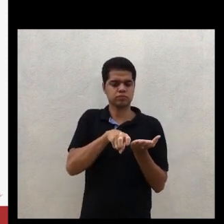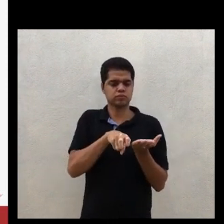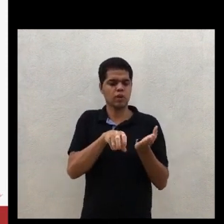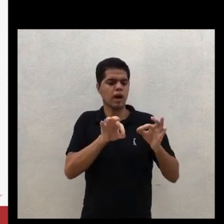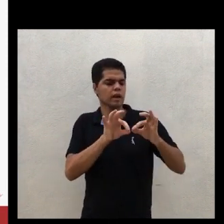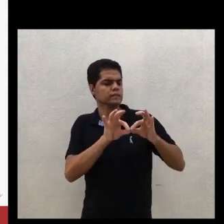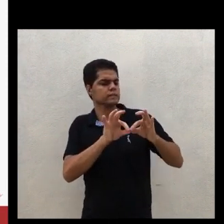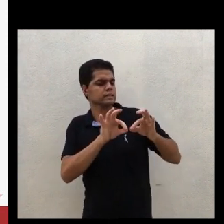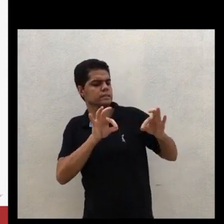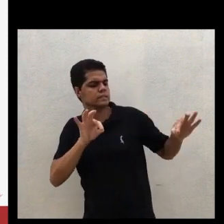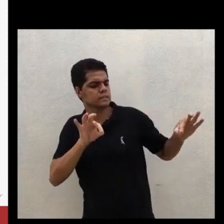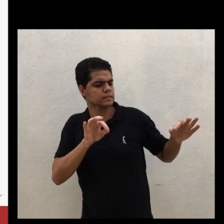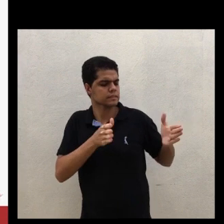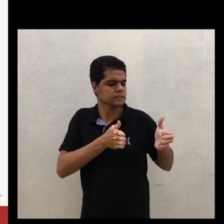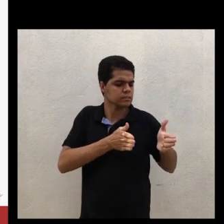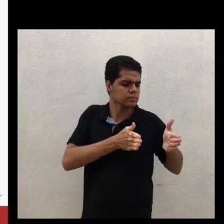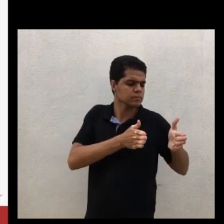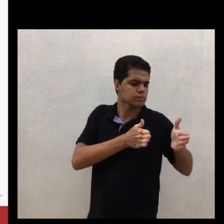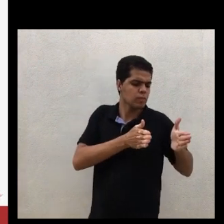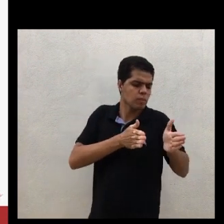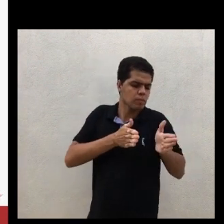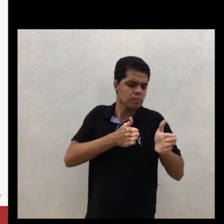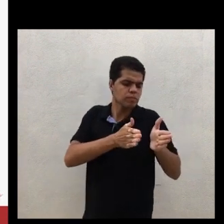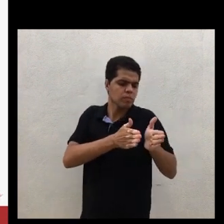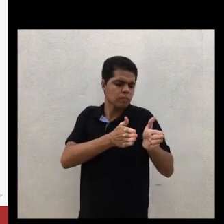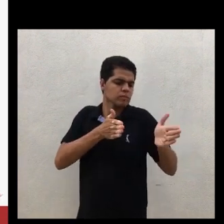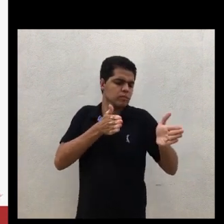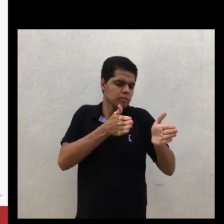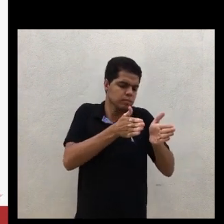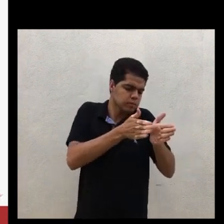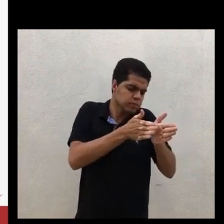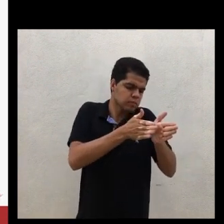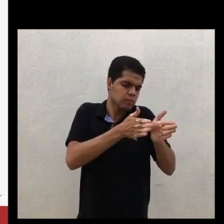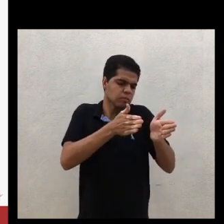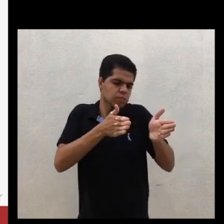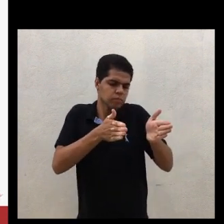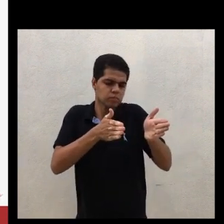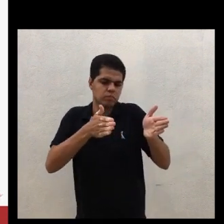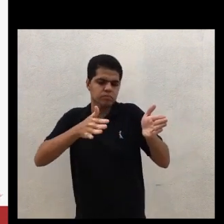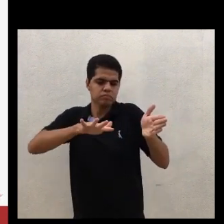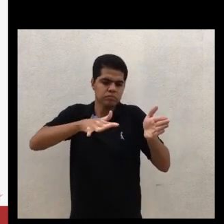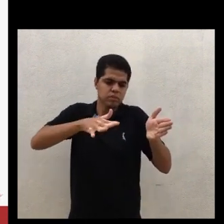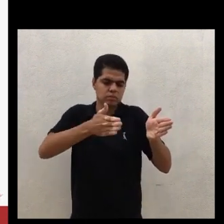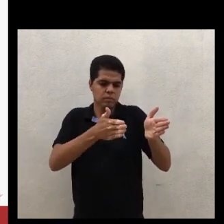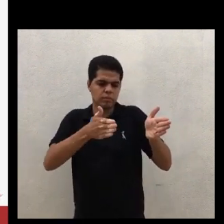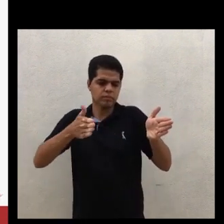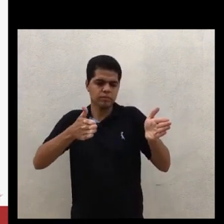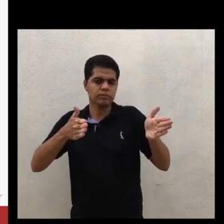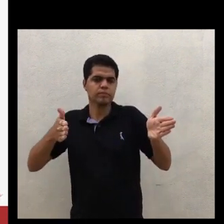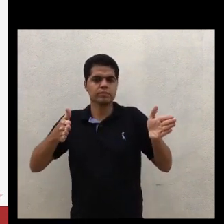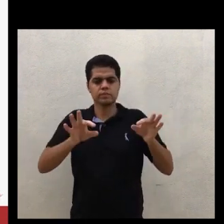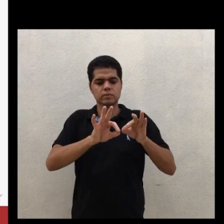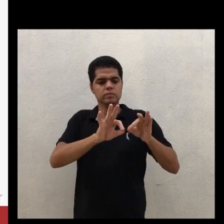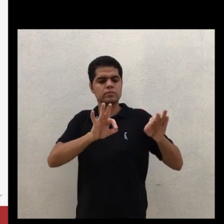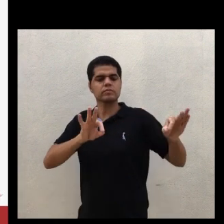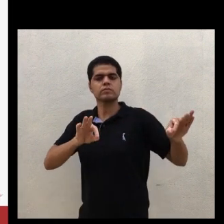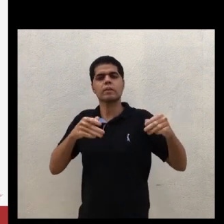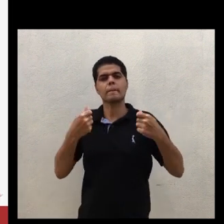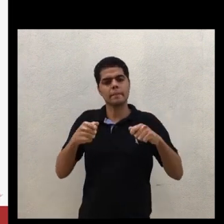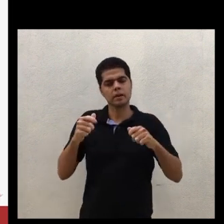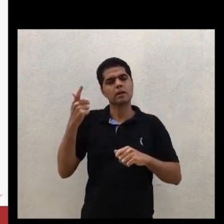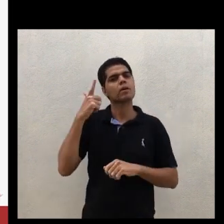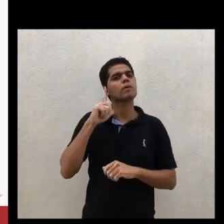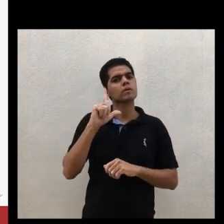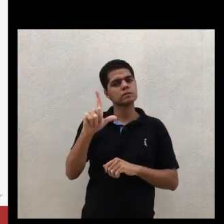desvia de uma vaga pode ser pouco, muito, mais ou menos, então você consegue colocar isso na forma